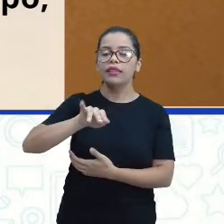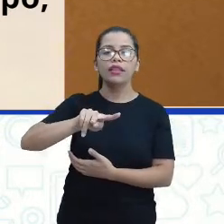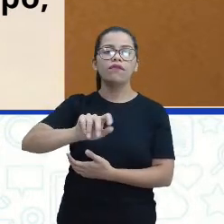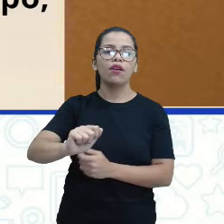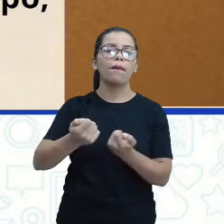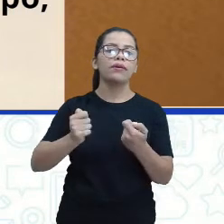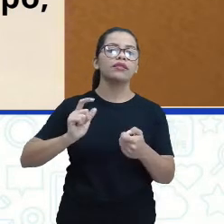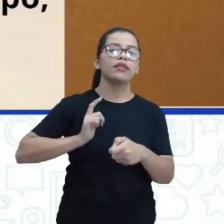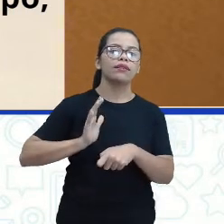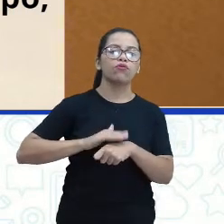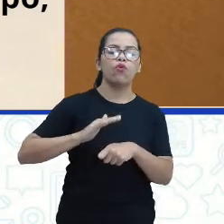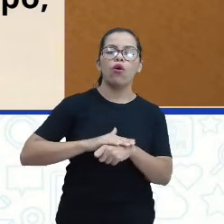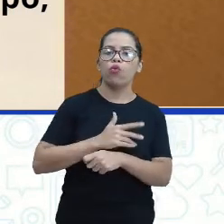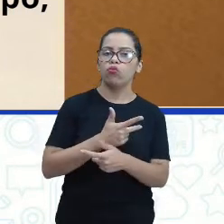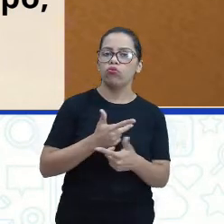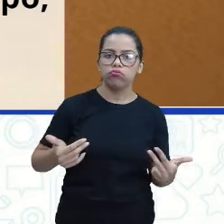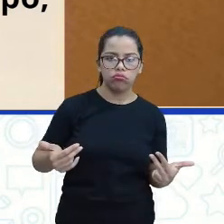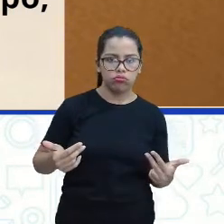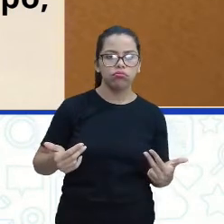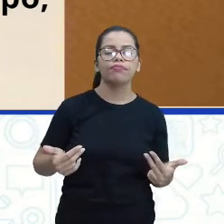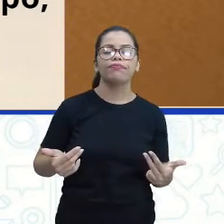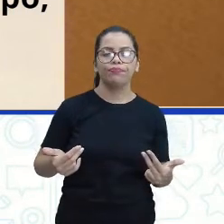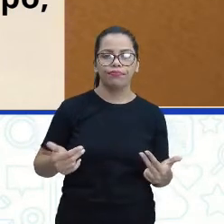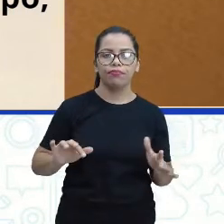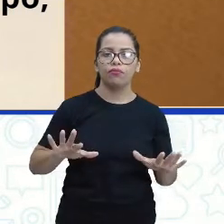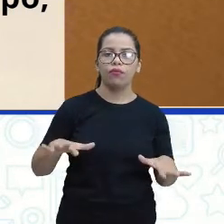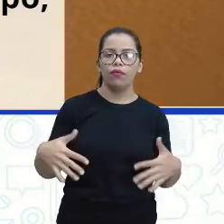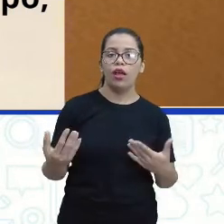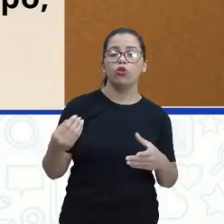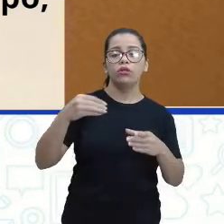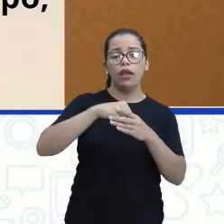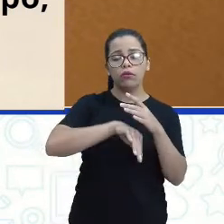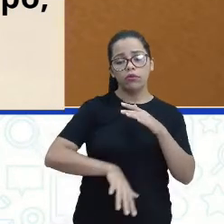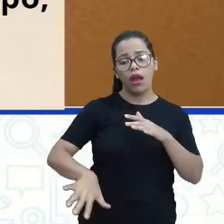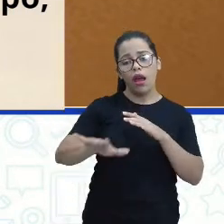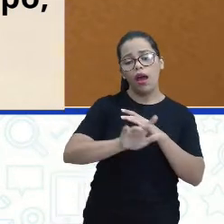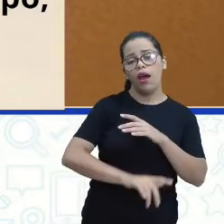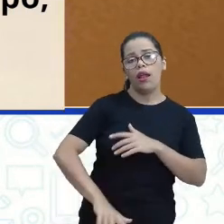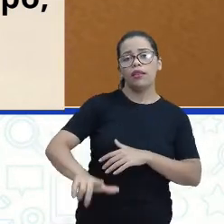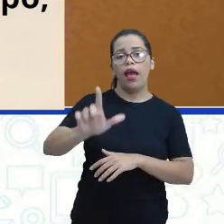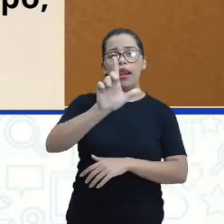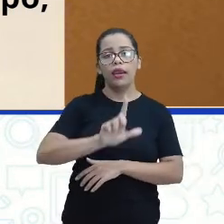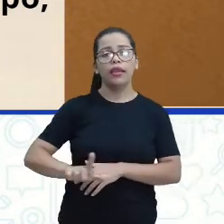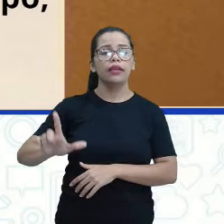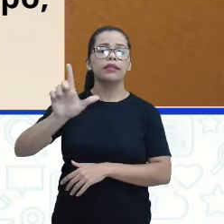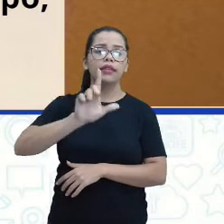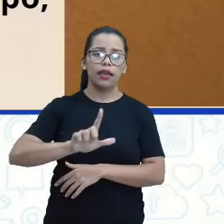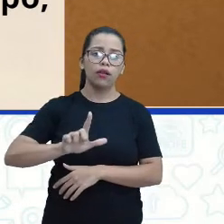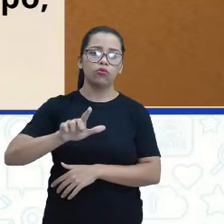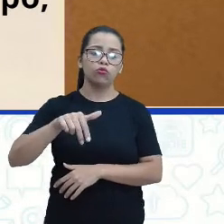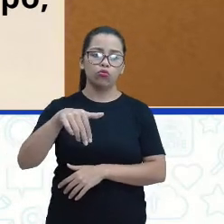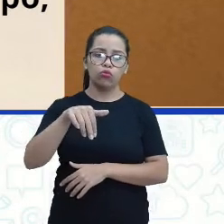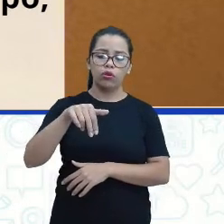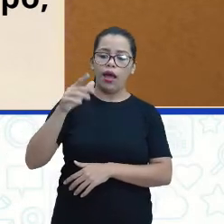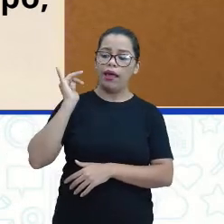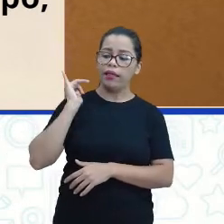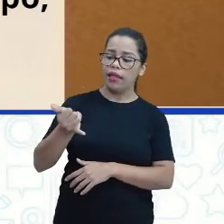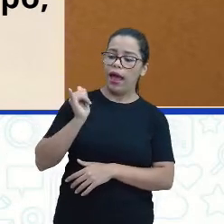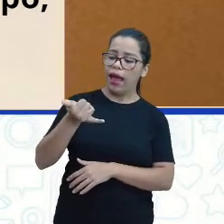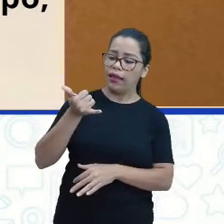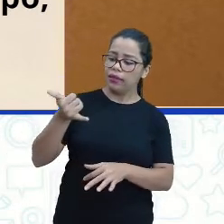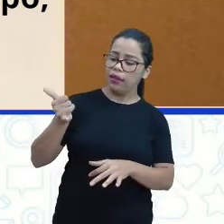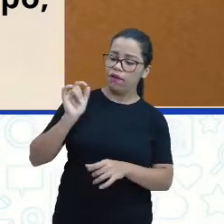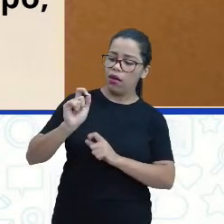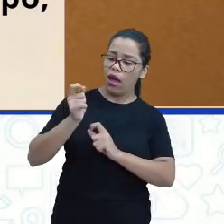de uma ação, certo? Em literatura, a narrativa é a conexão entre todos